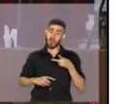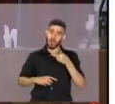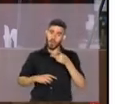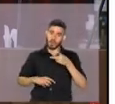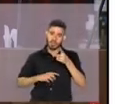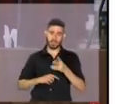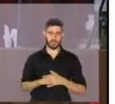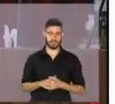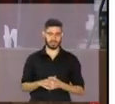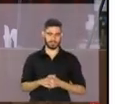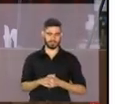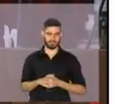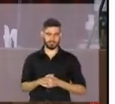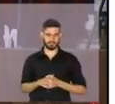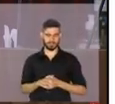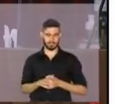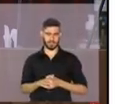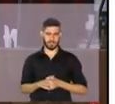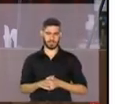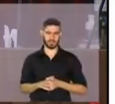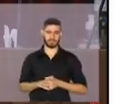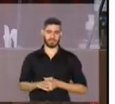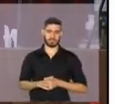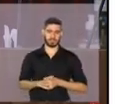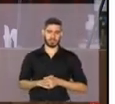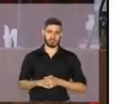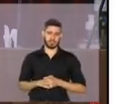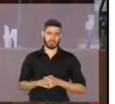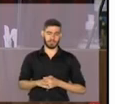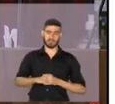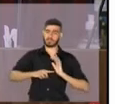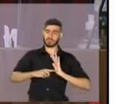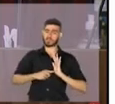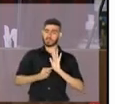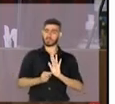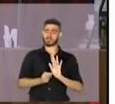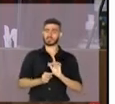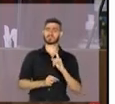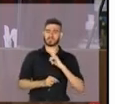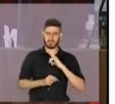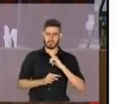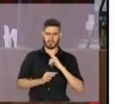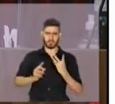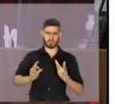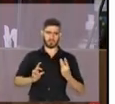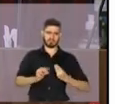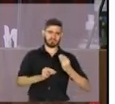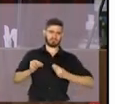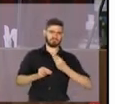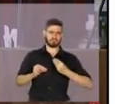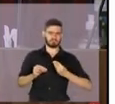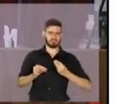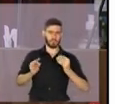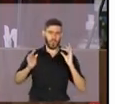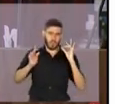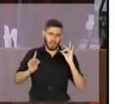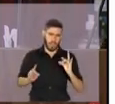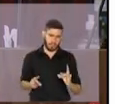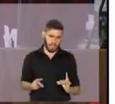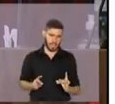continuou é ocorrendo isso foi exposto é de forma é